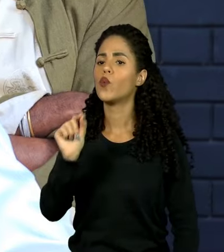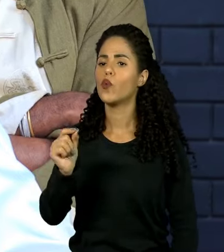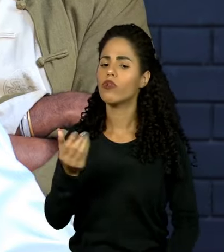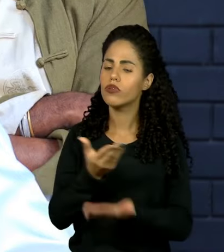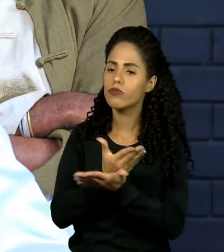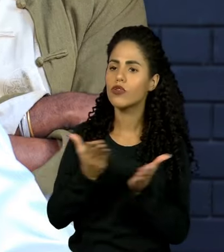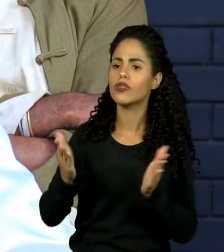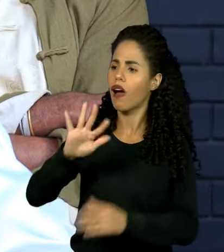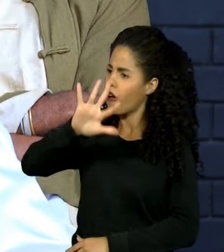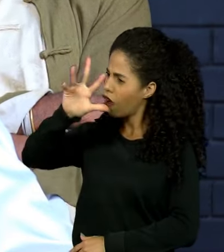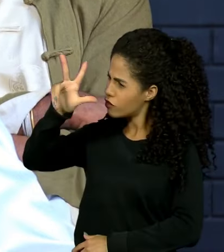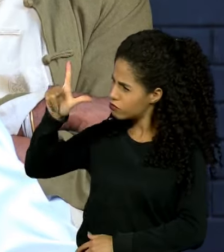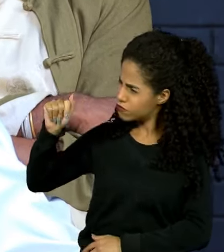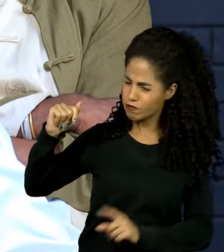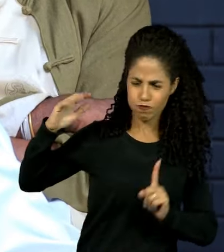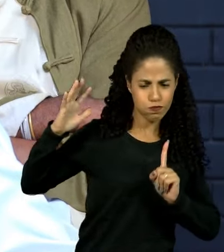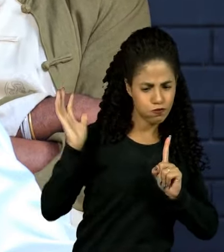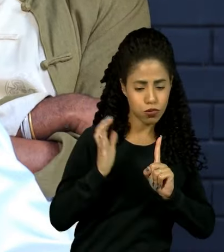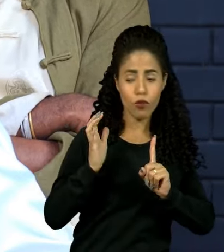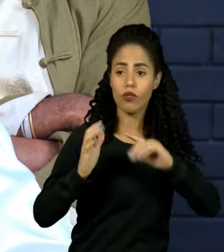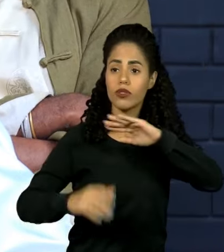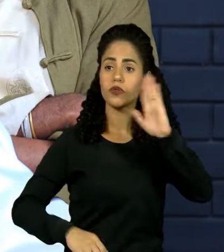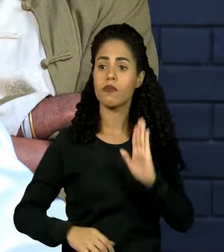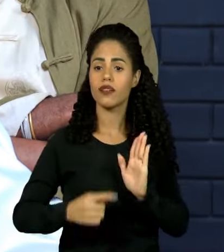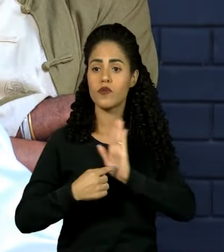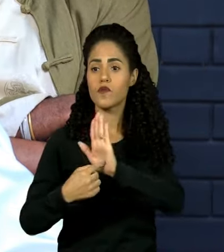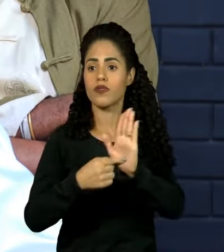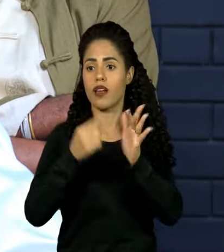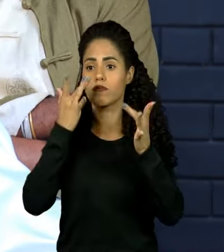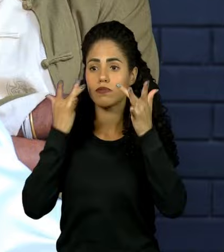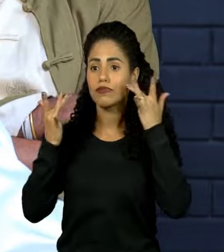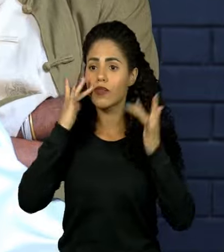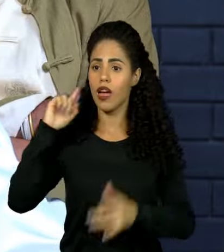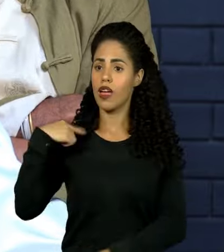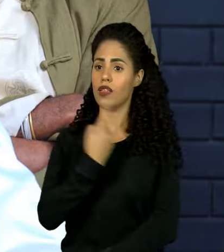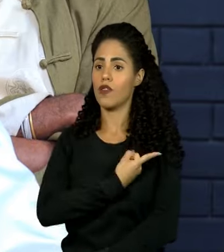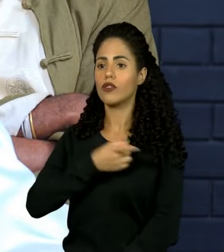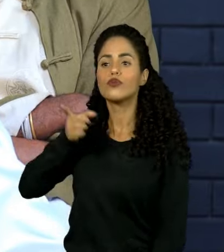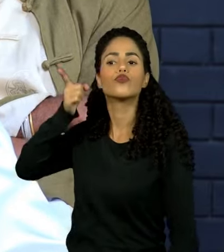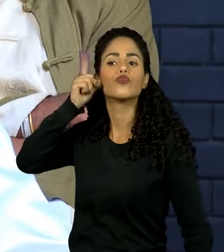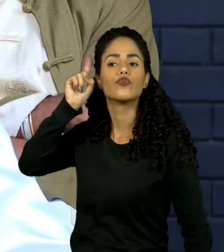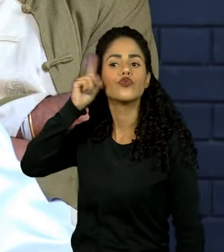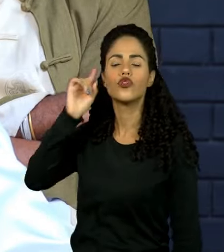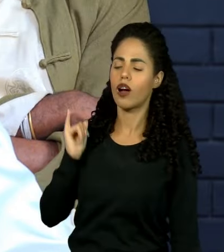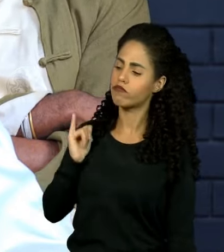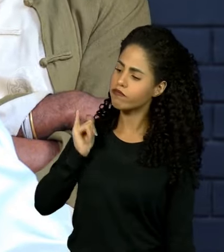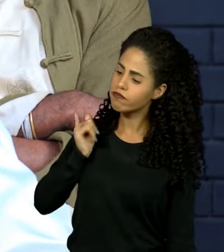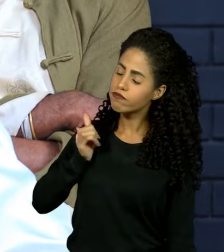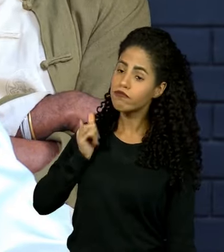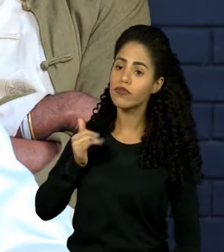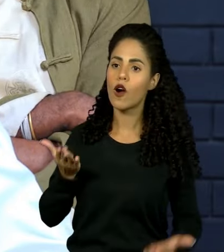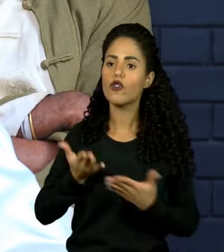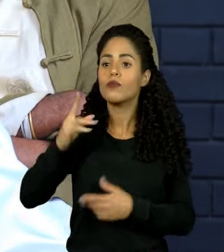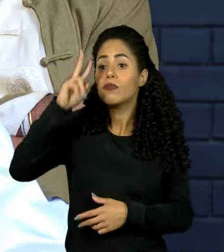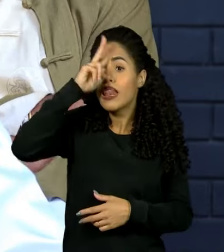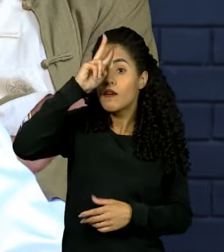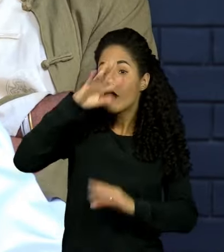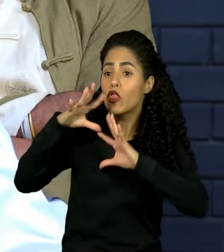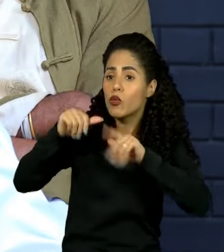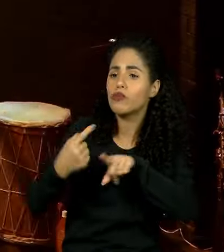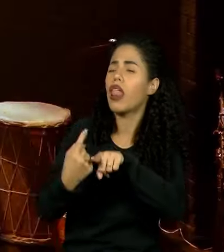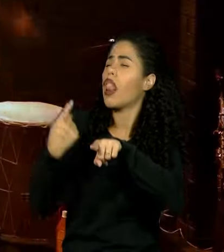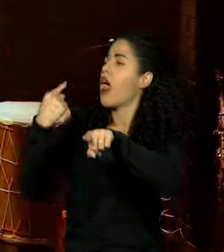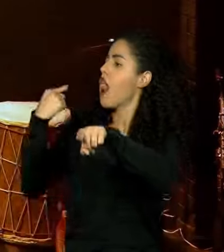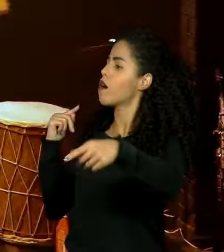africanidade mesmo pra cena é falar de nós no cotidiano de de hoje Relembrando e tocando no